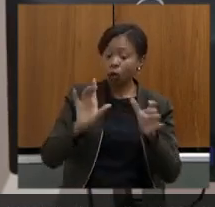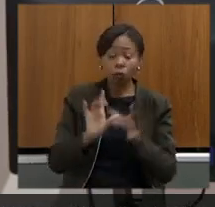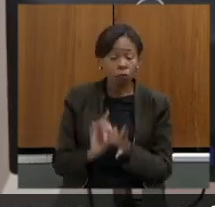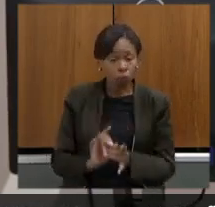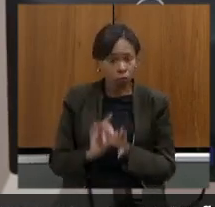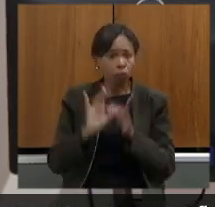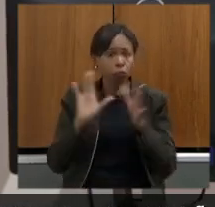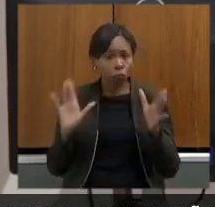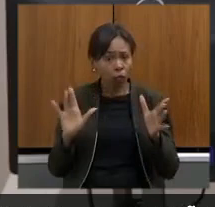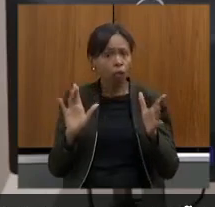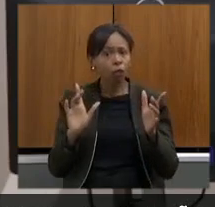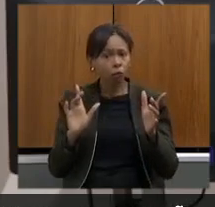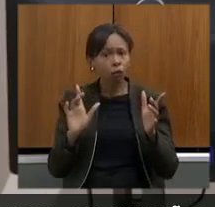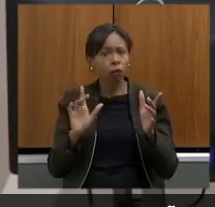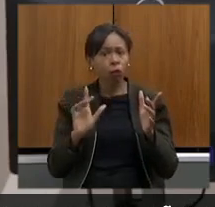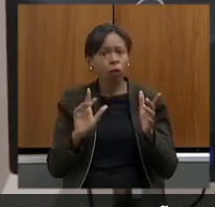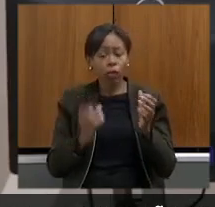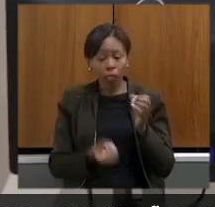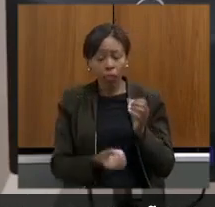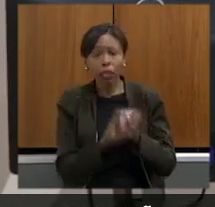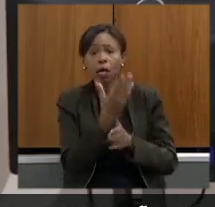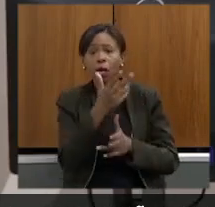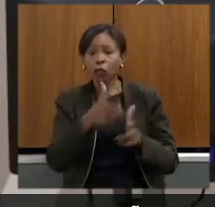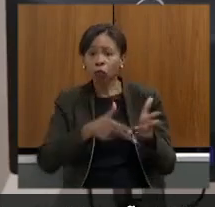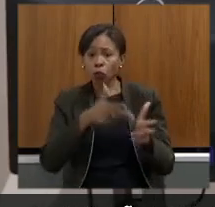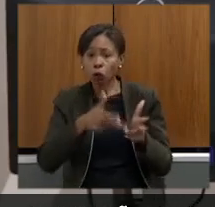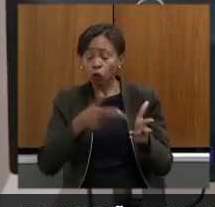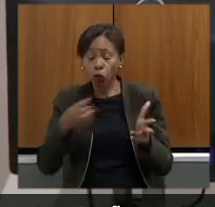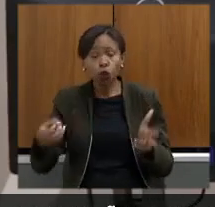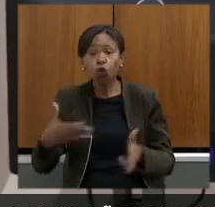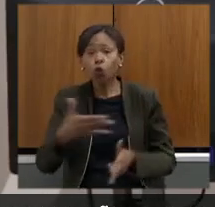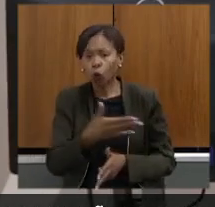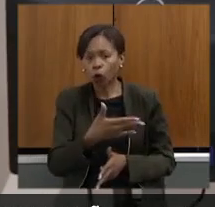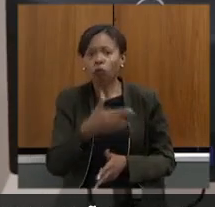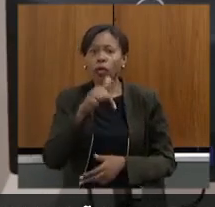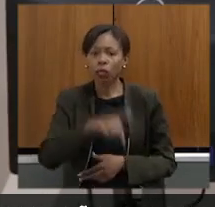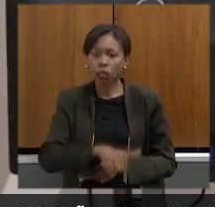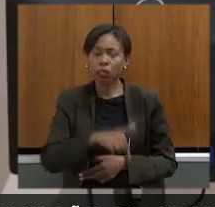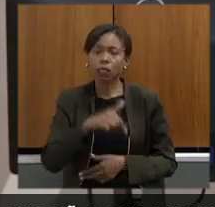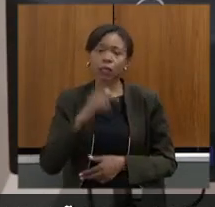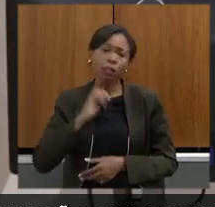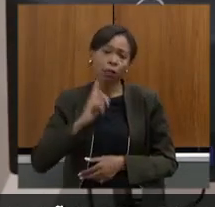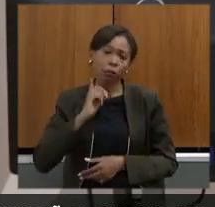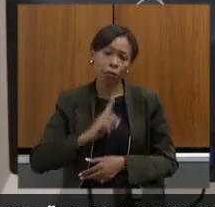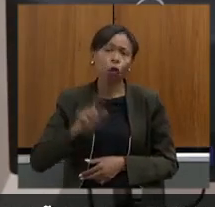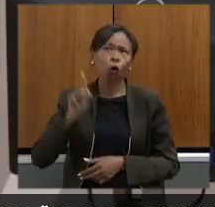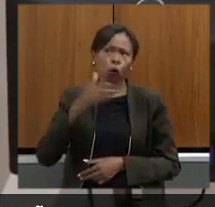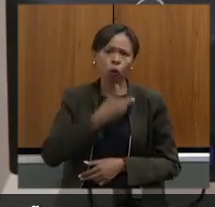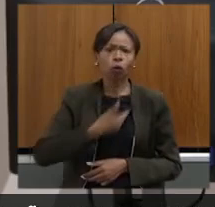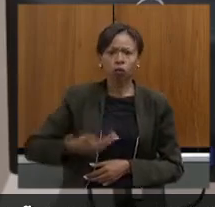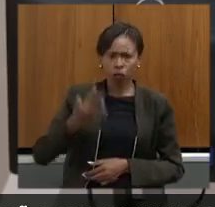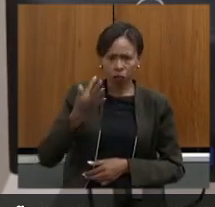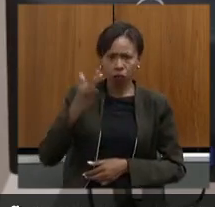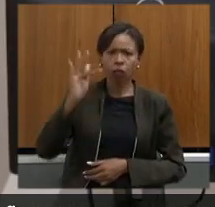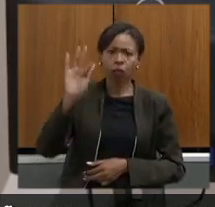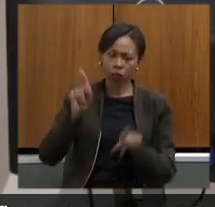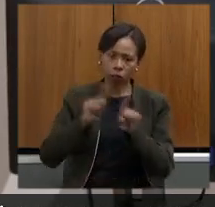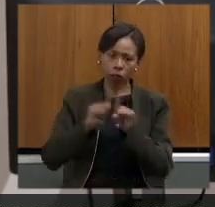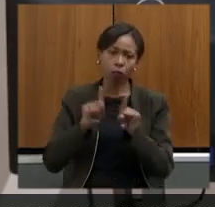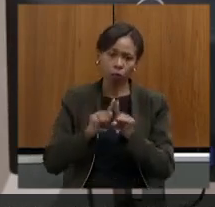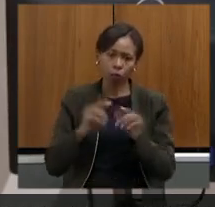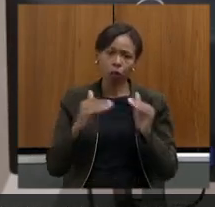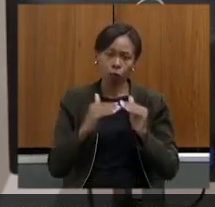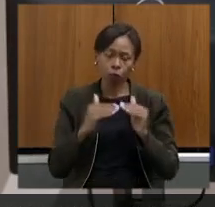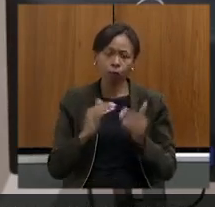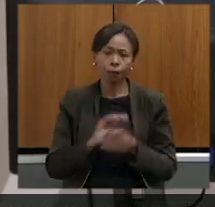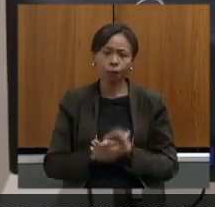de ferrovias no estádio na cidade de novas ferrovias dentro dos limites do Estado e o governo federal também tá fazendo mesmo isso